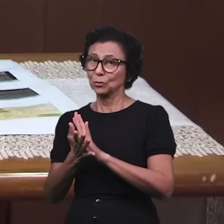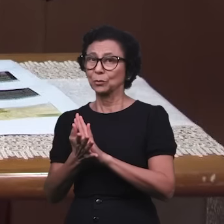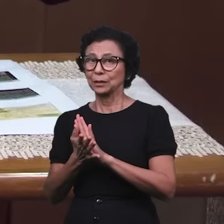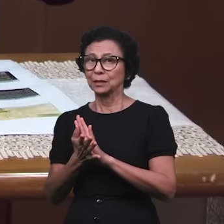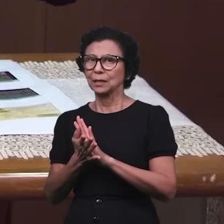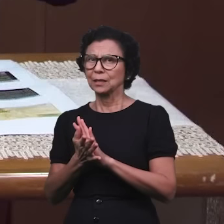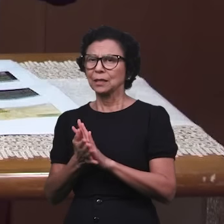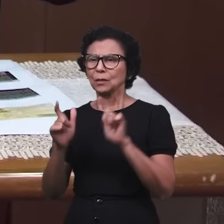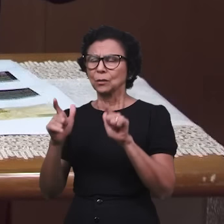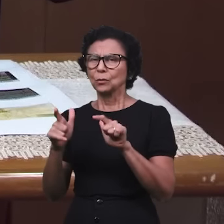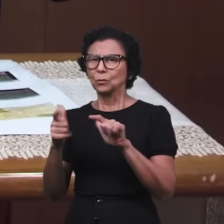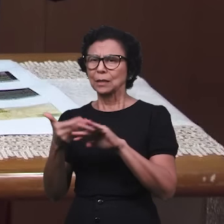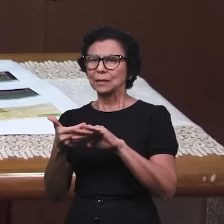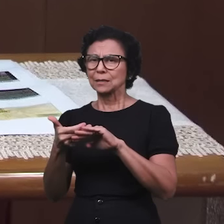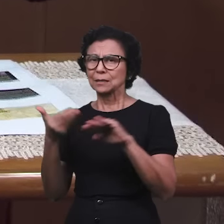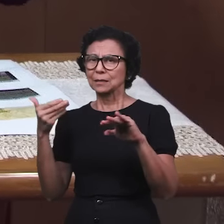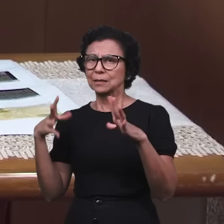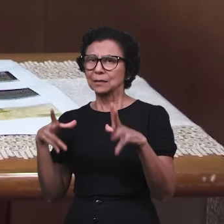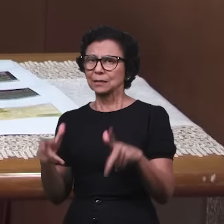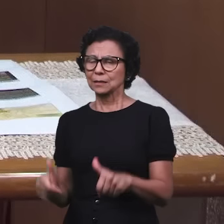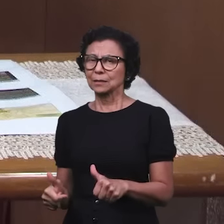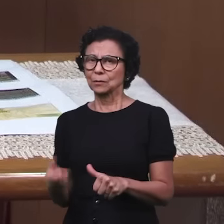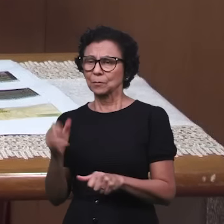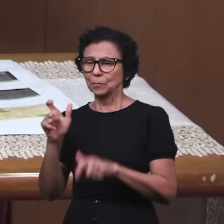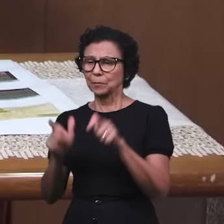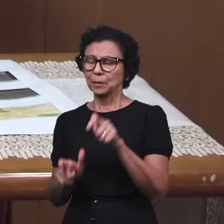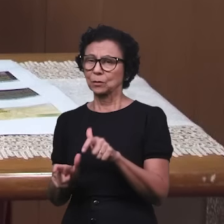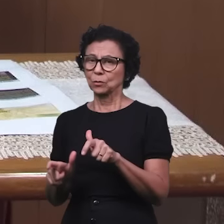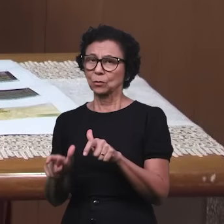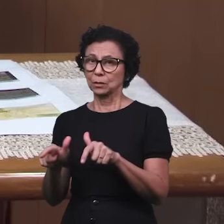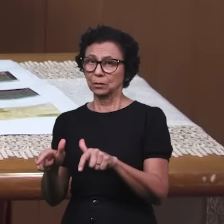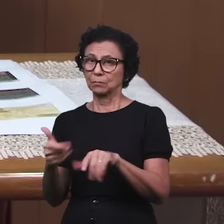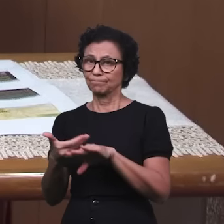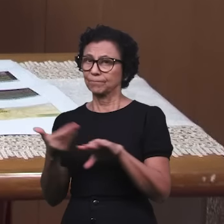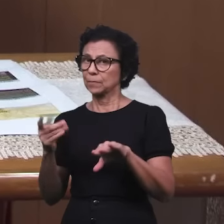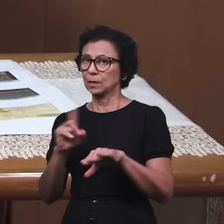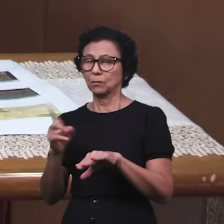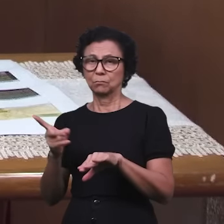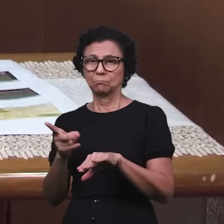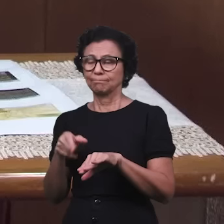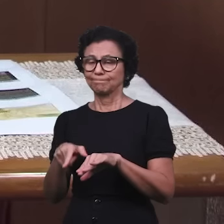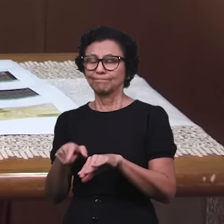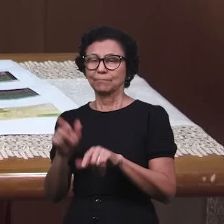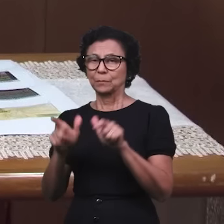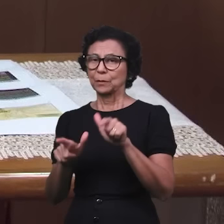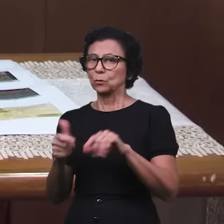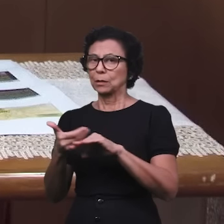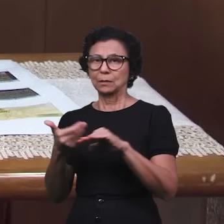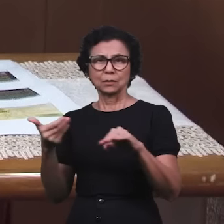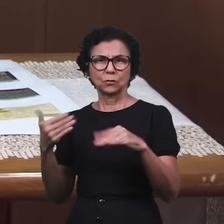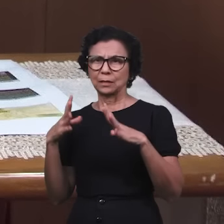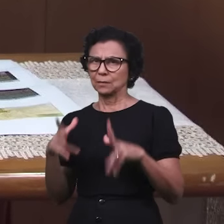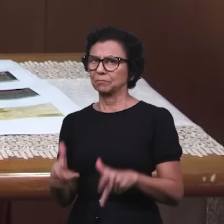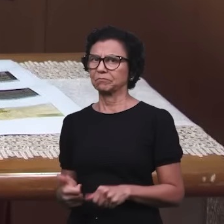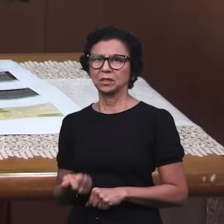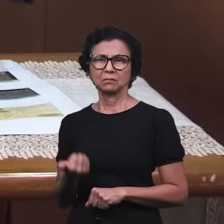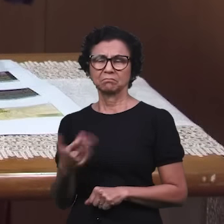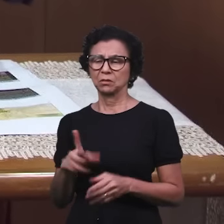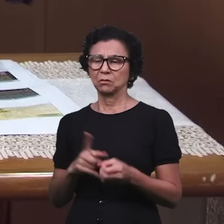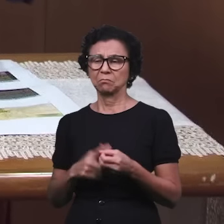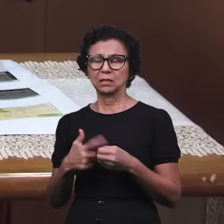estiverem lá dentro estiverem santificados. Porque se aqueles que estiverem lá dentro não estiverem santificados, Jerusalém passa a ser somente uma